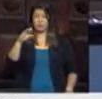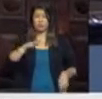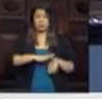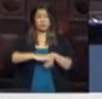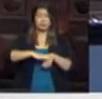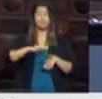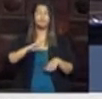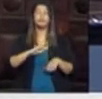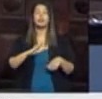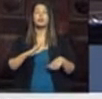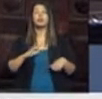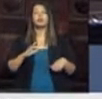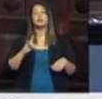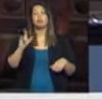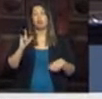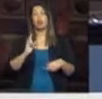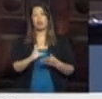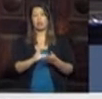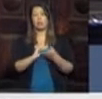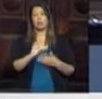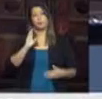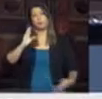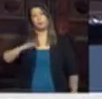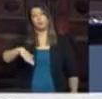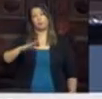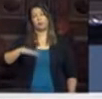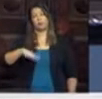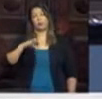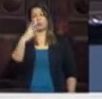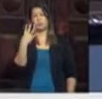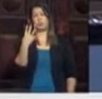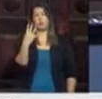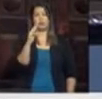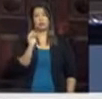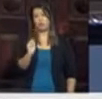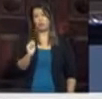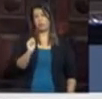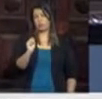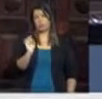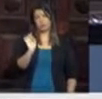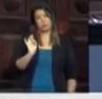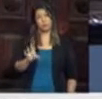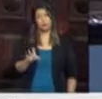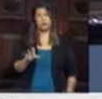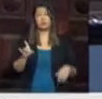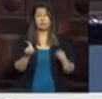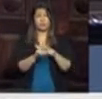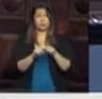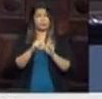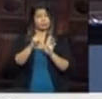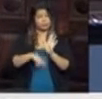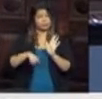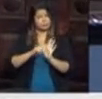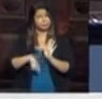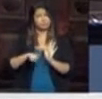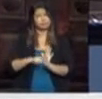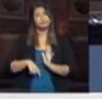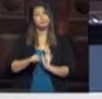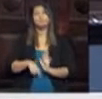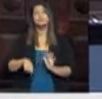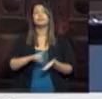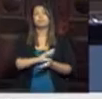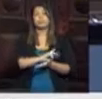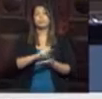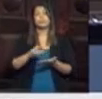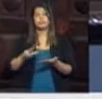de 48. Porque aí está descontando os diferimentos, etc., tudo aquilo que poderia